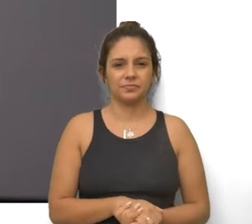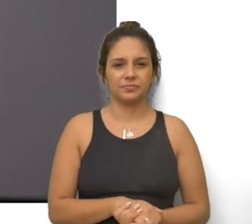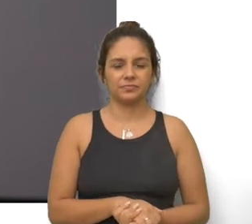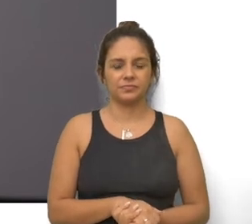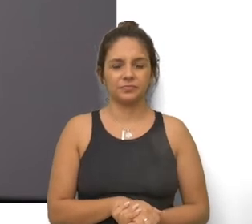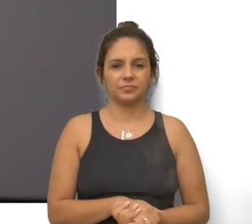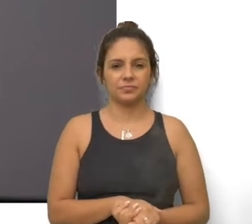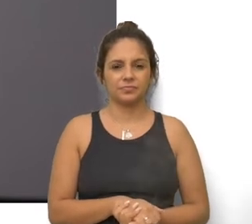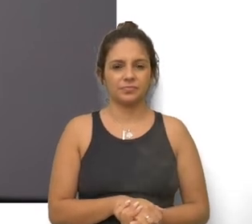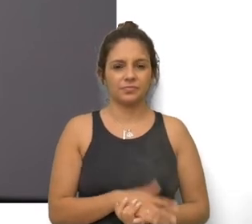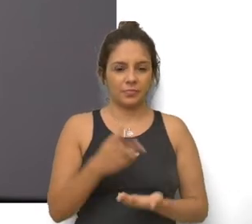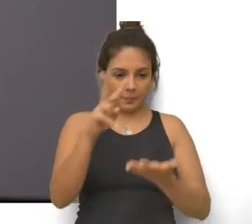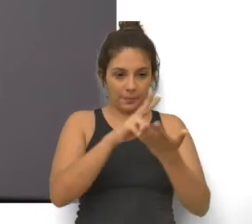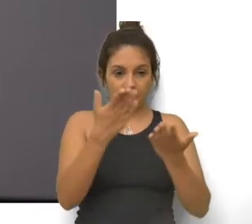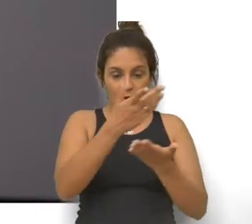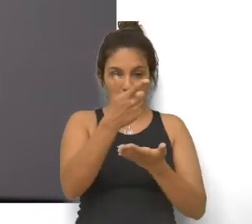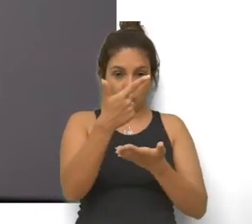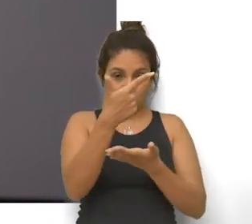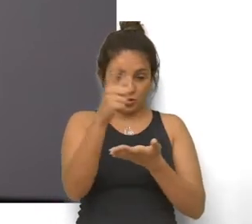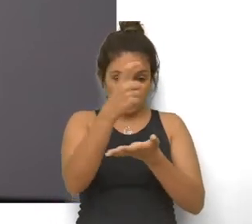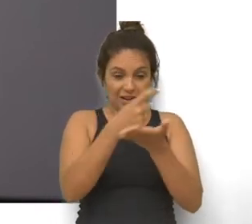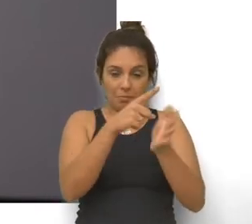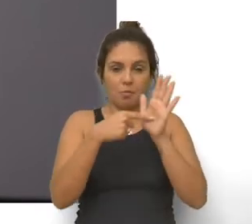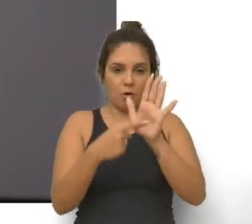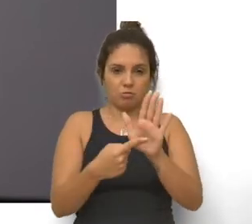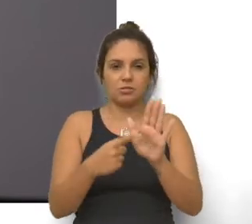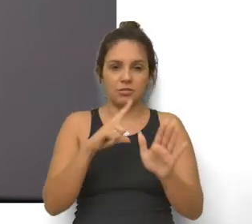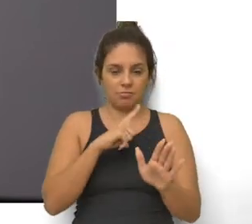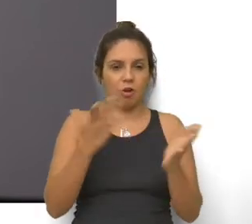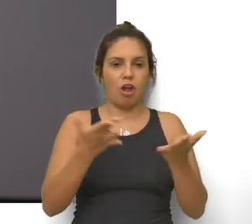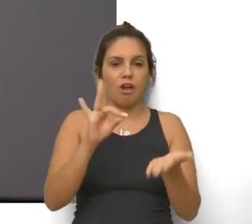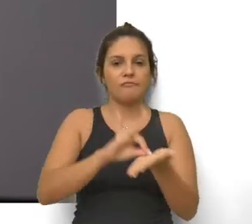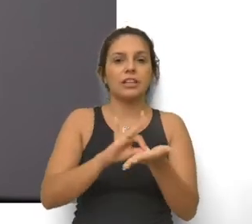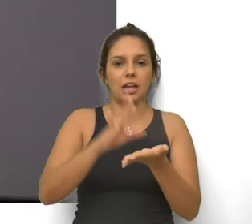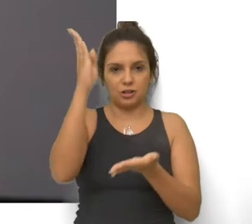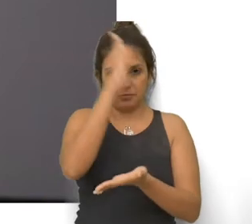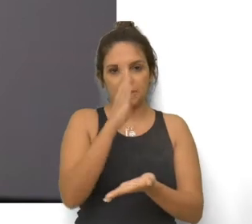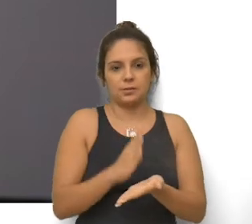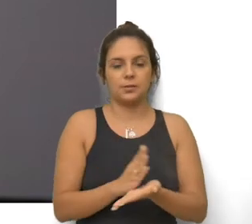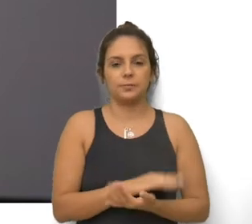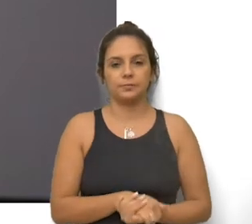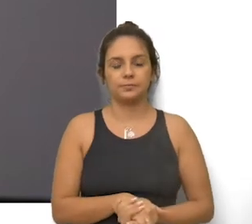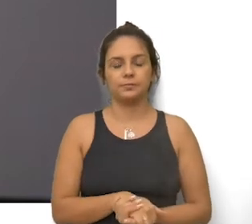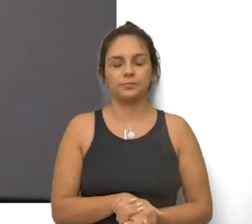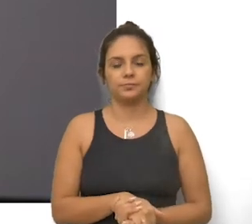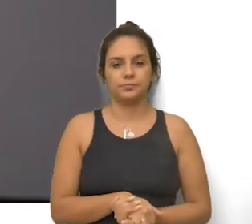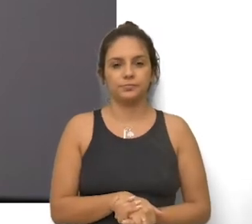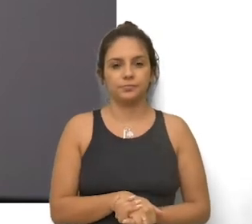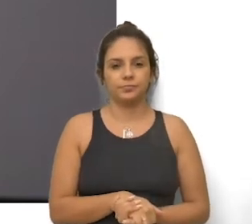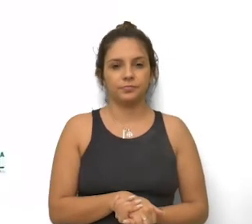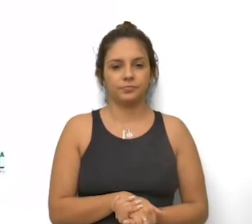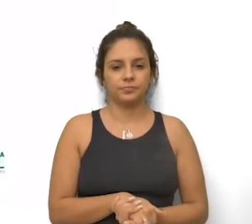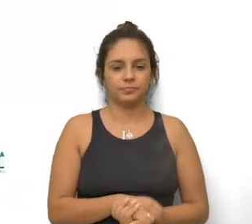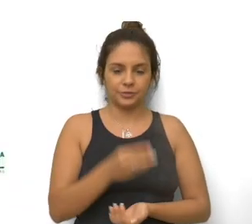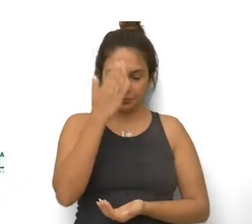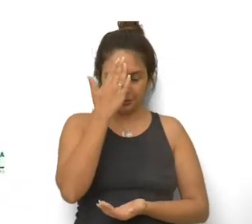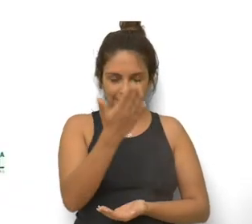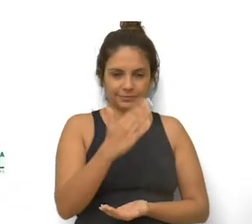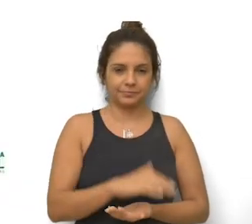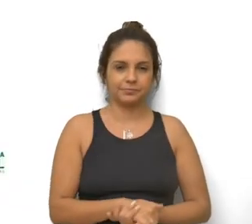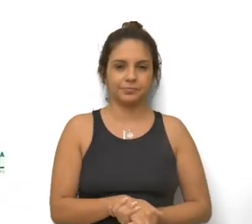é o que a Regina vai ler, traz isso muito à tona, né? Muito obrigado.